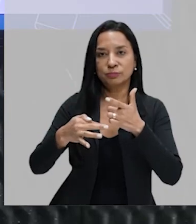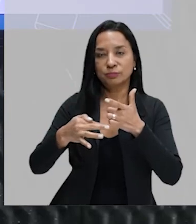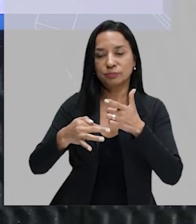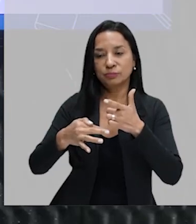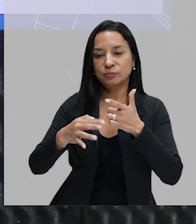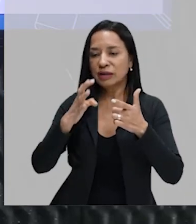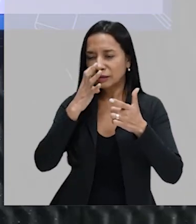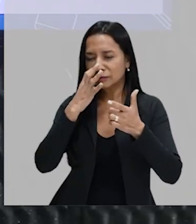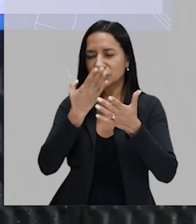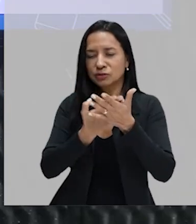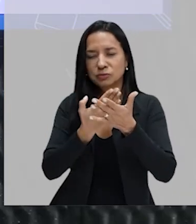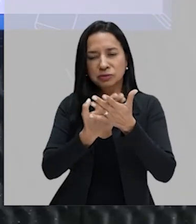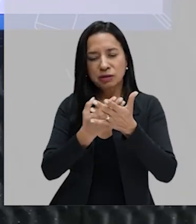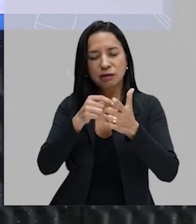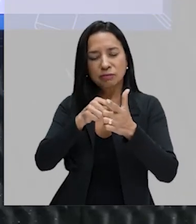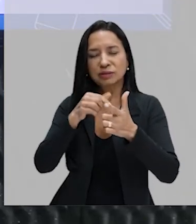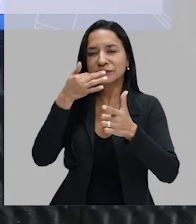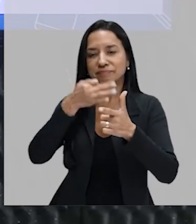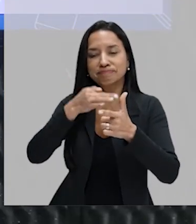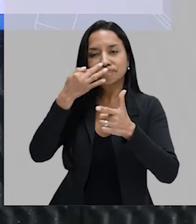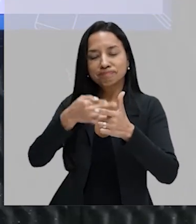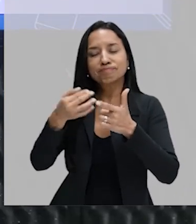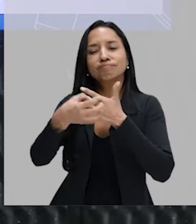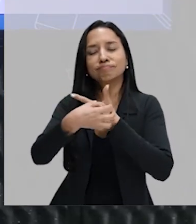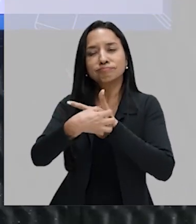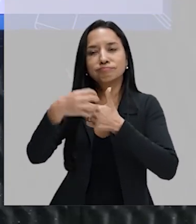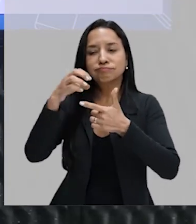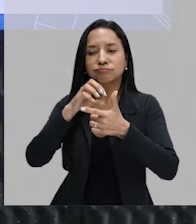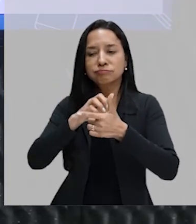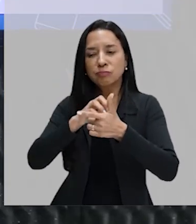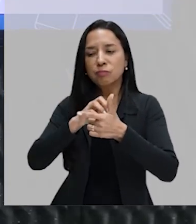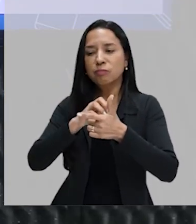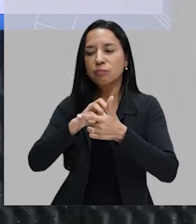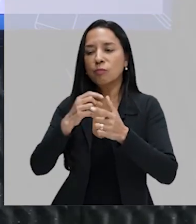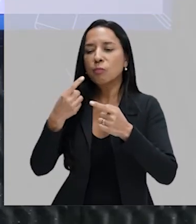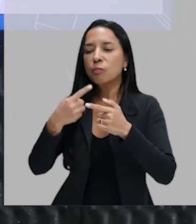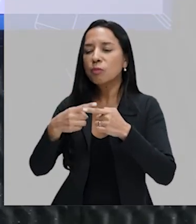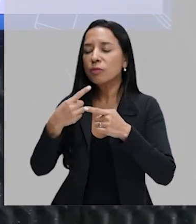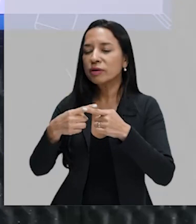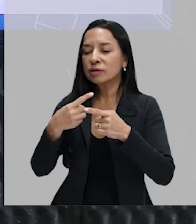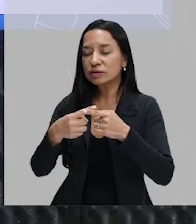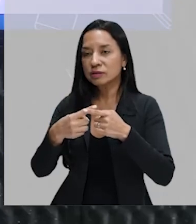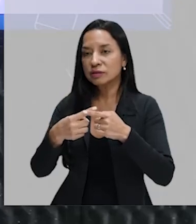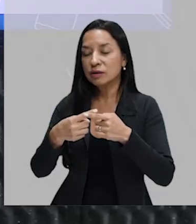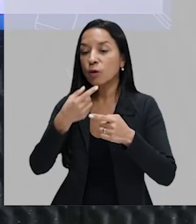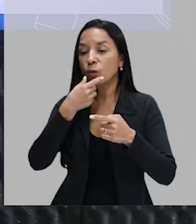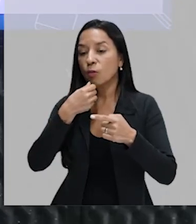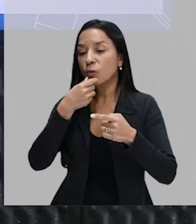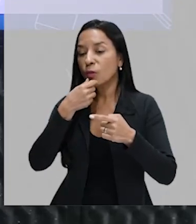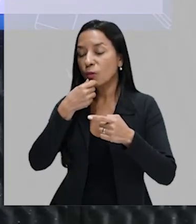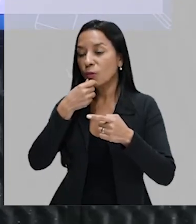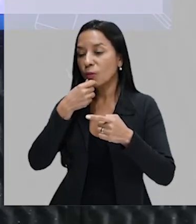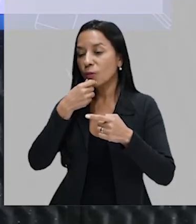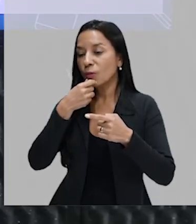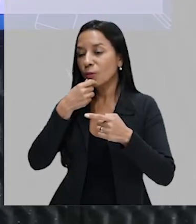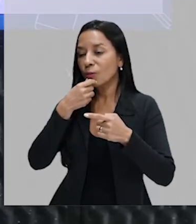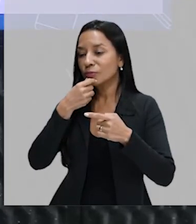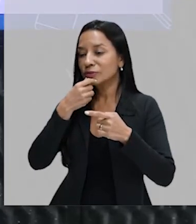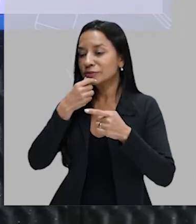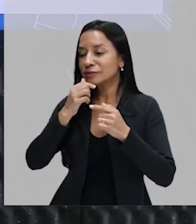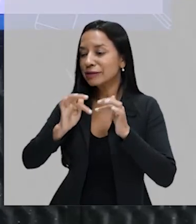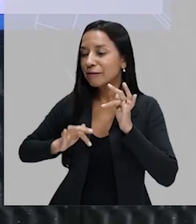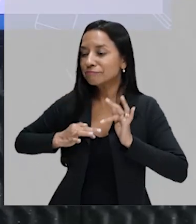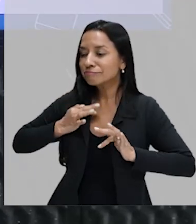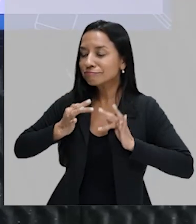identificando. Essa dor é justamente porque quando o homem ele está no processo de